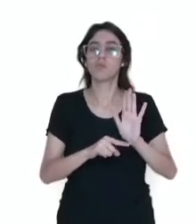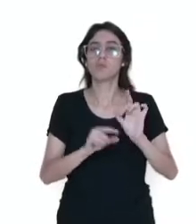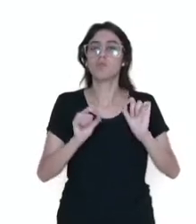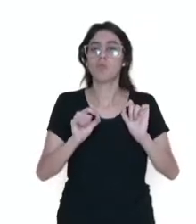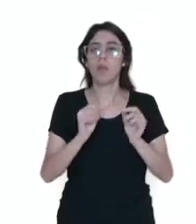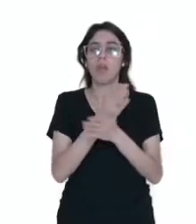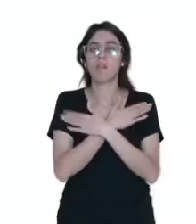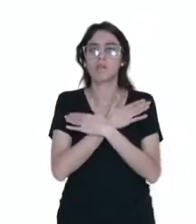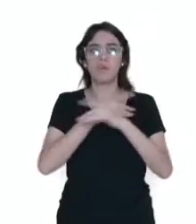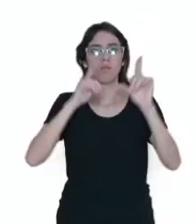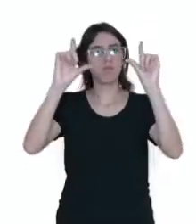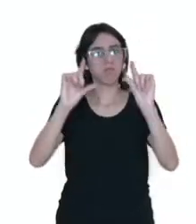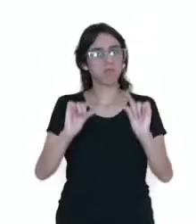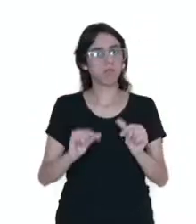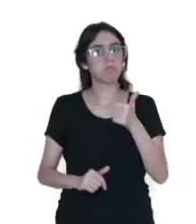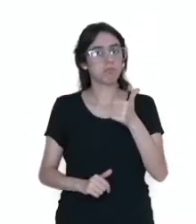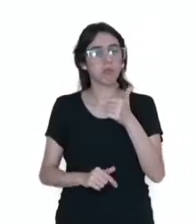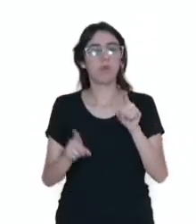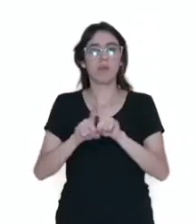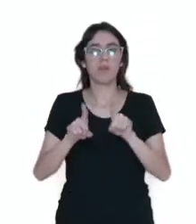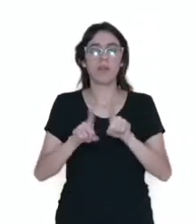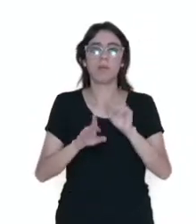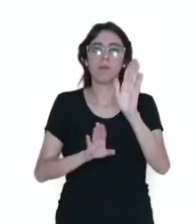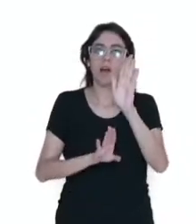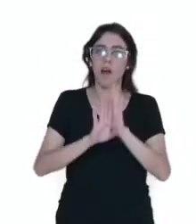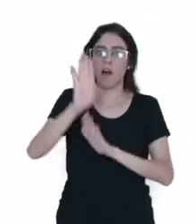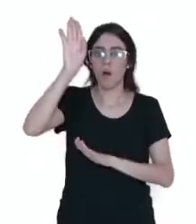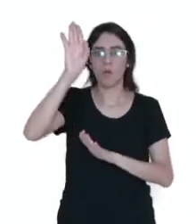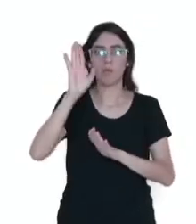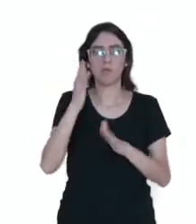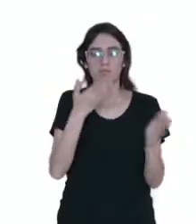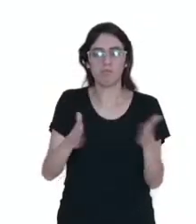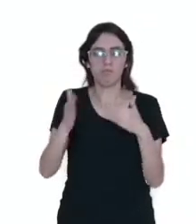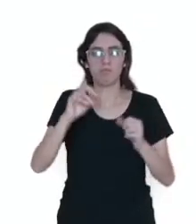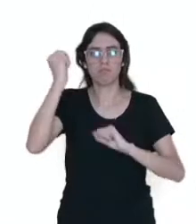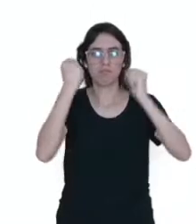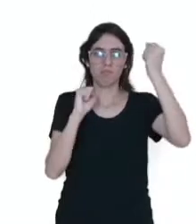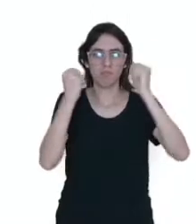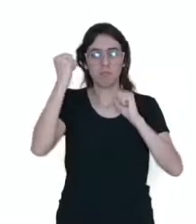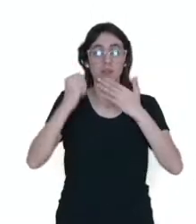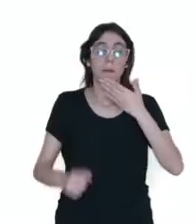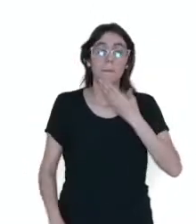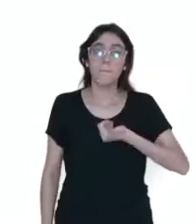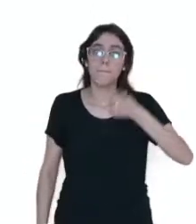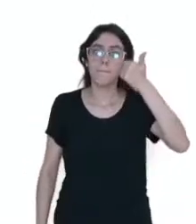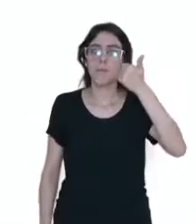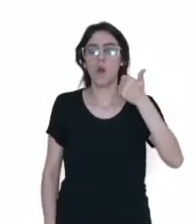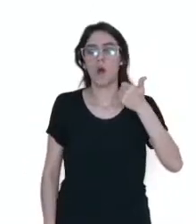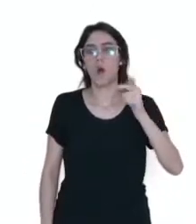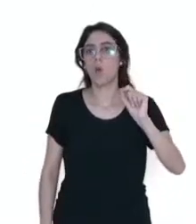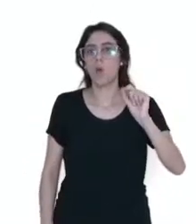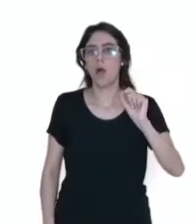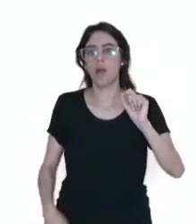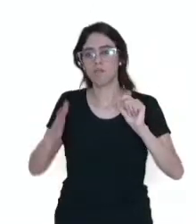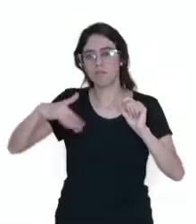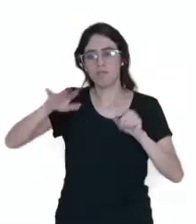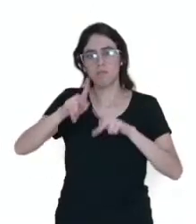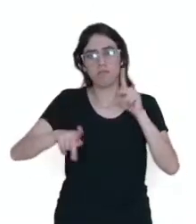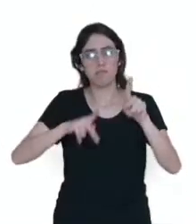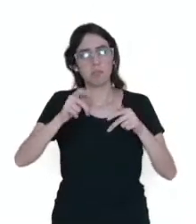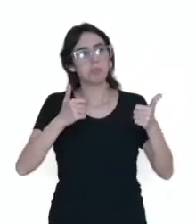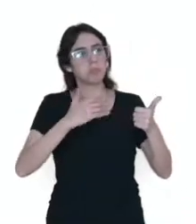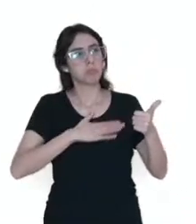do desemprego no país e para o aumento da produção industrial, melhorando a satisfação da população com o